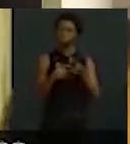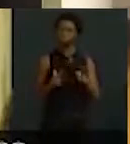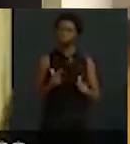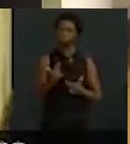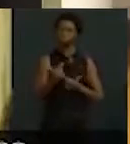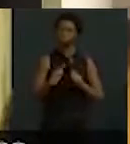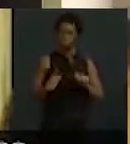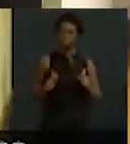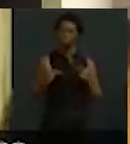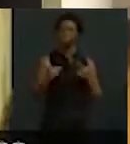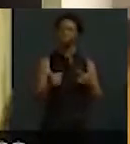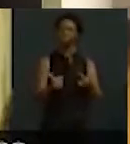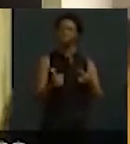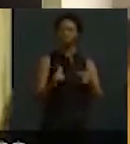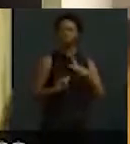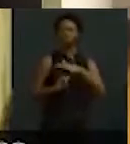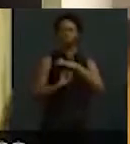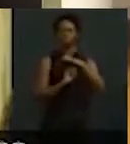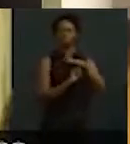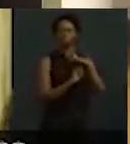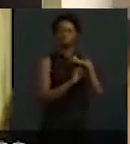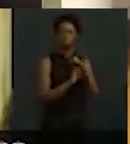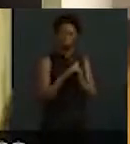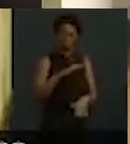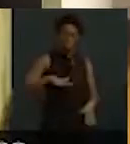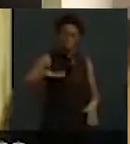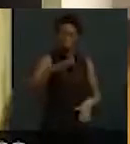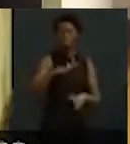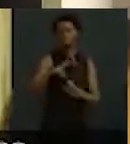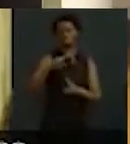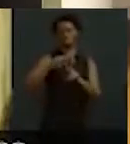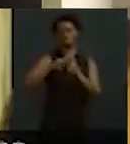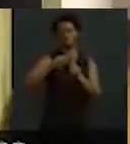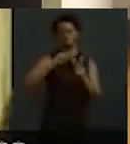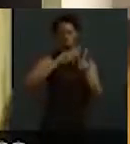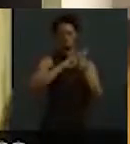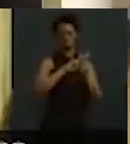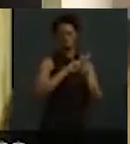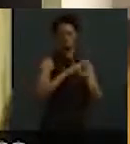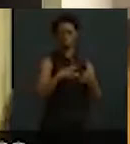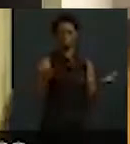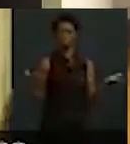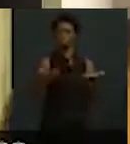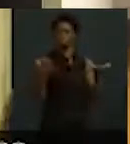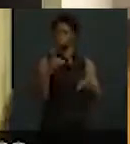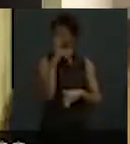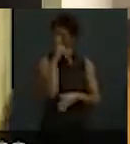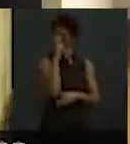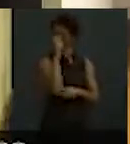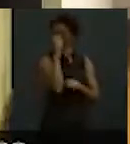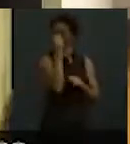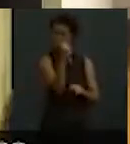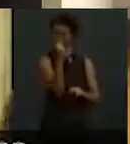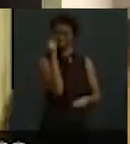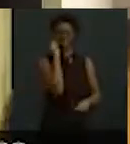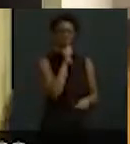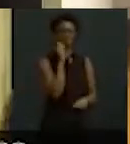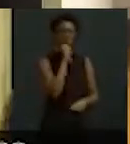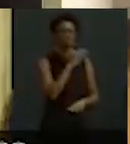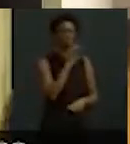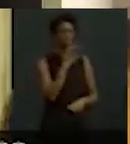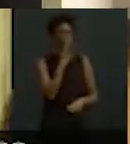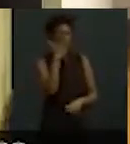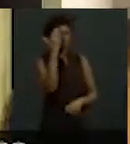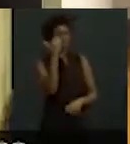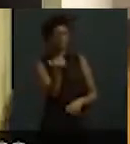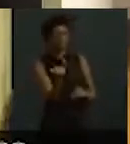atuação institucional na seara criminal. Se hoje a força feminina é reconhecida no